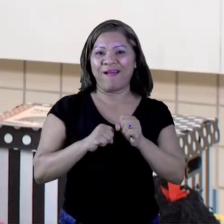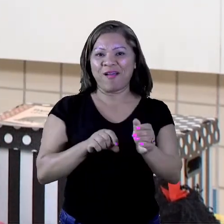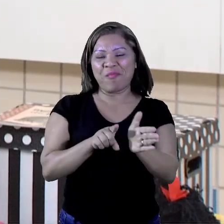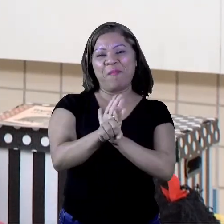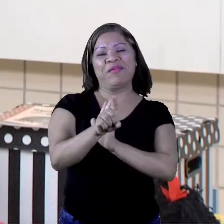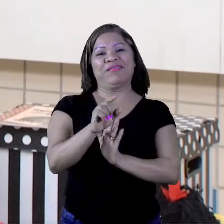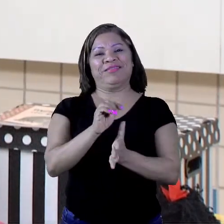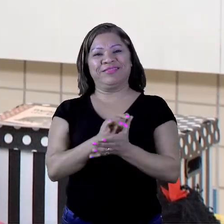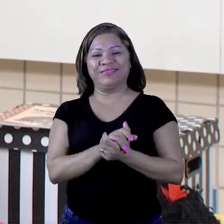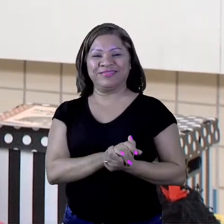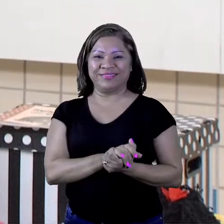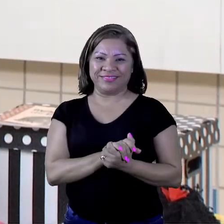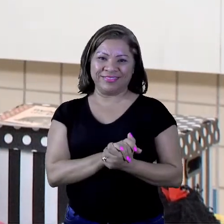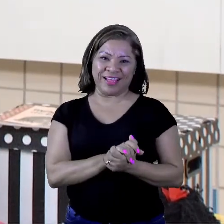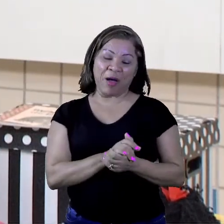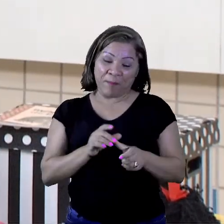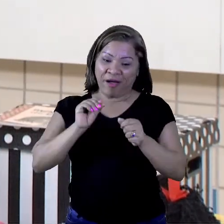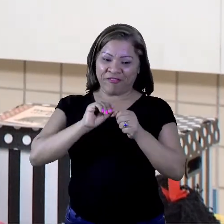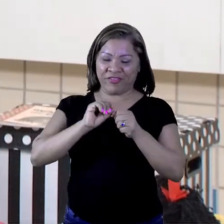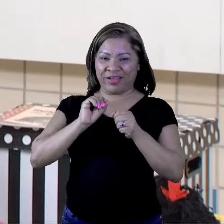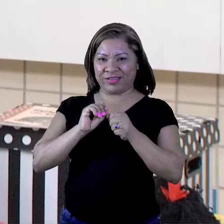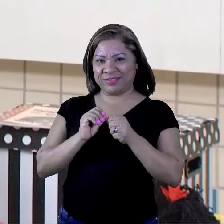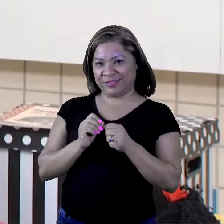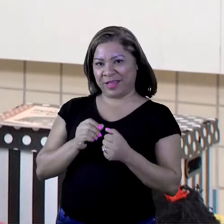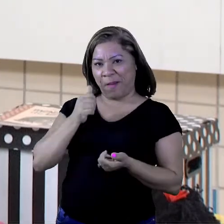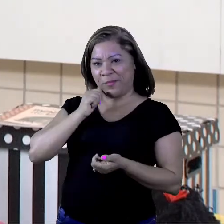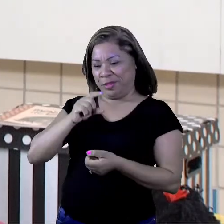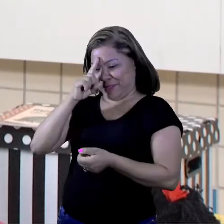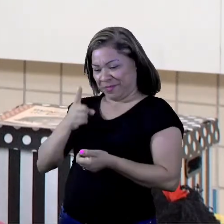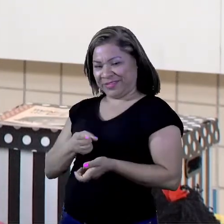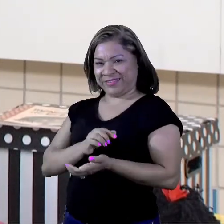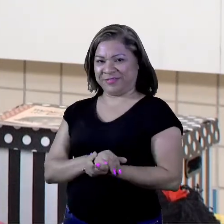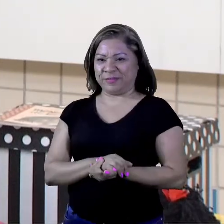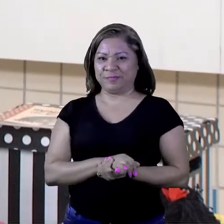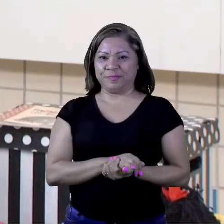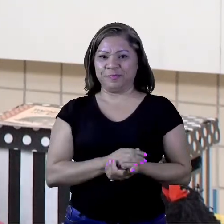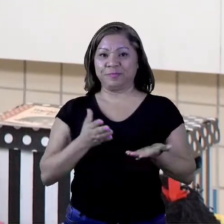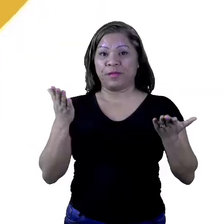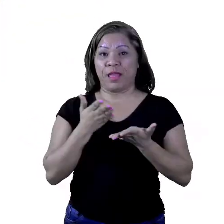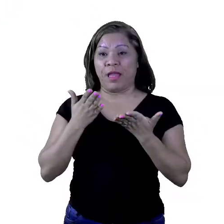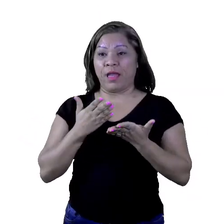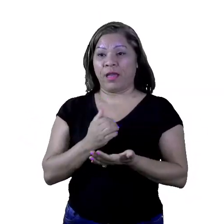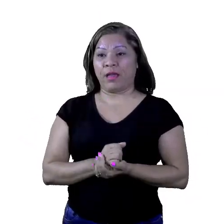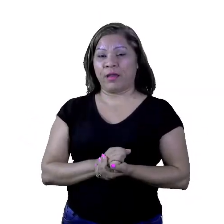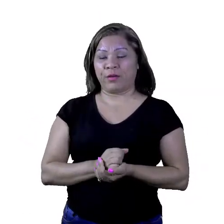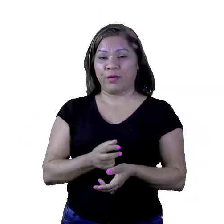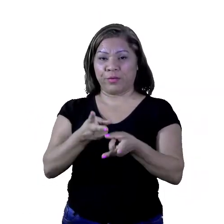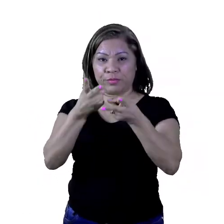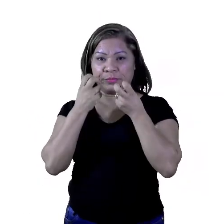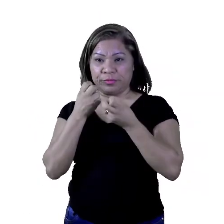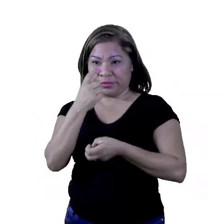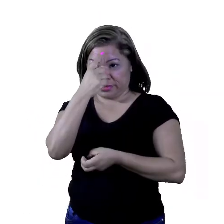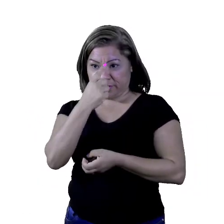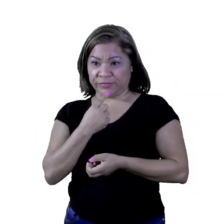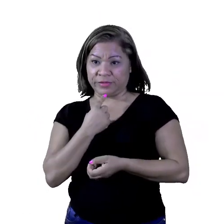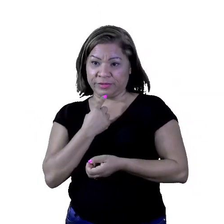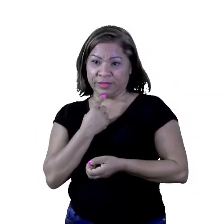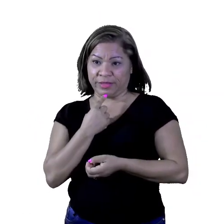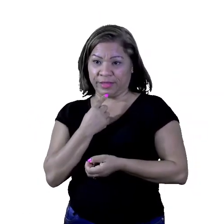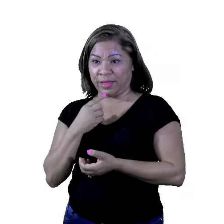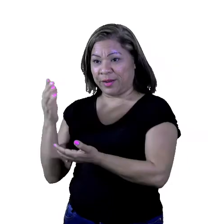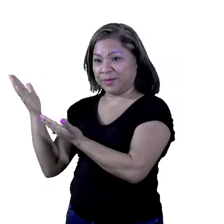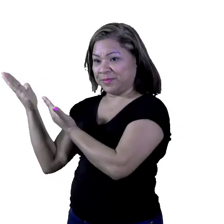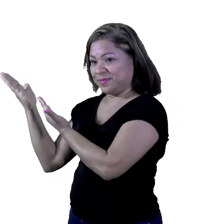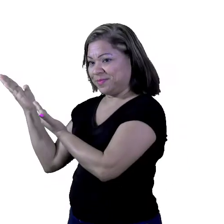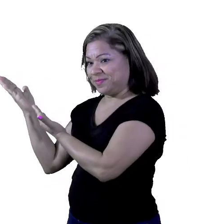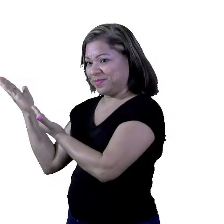que a menina lhe contaram. Agora, olha só, observa na tela, nós temos uma imagem. Observa bem o que tem nessa imagem. O